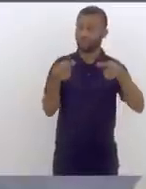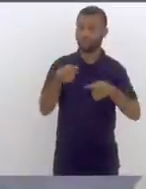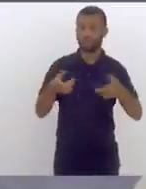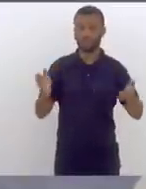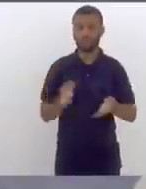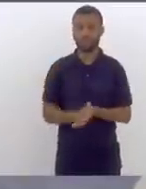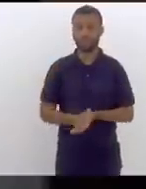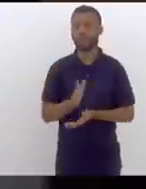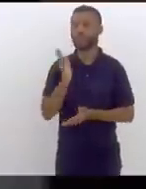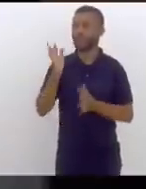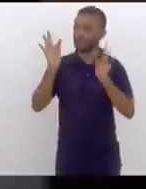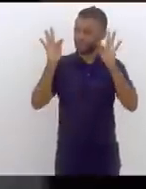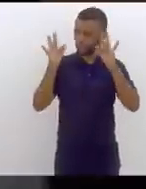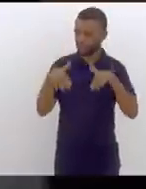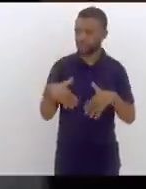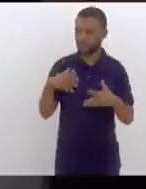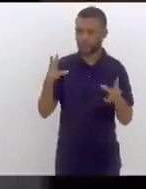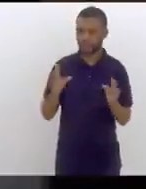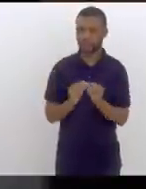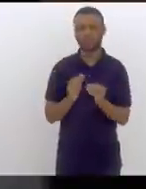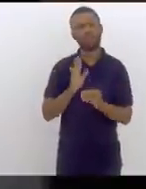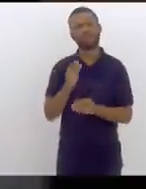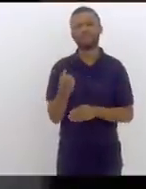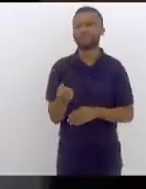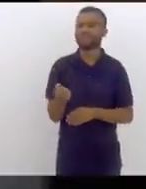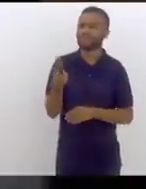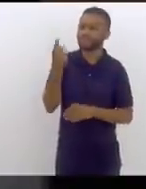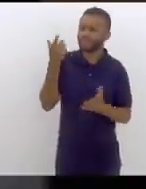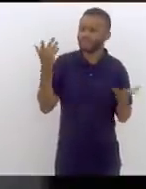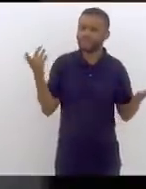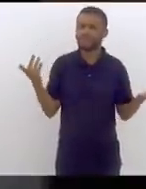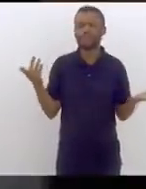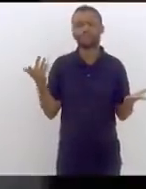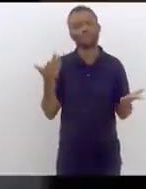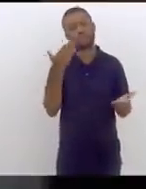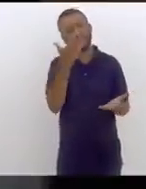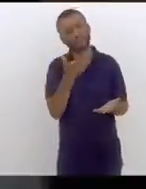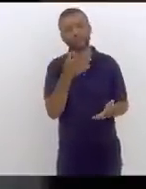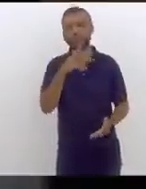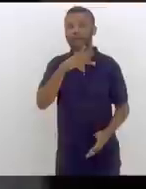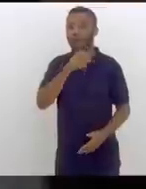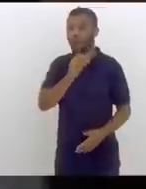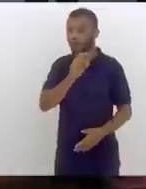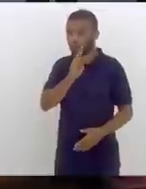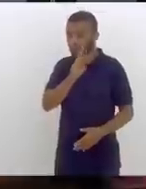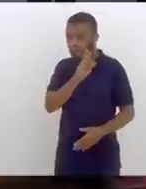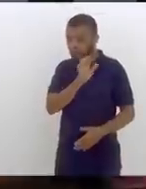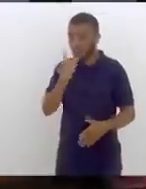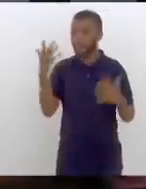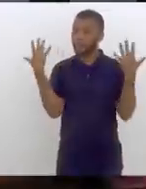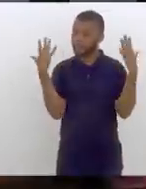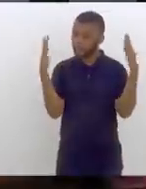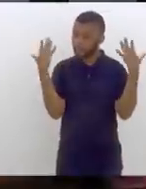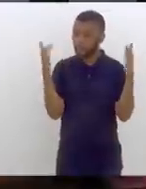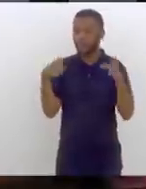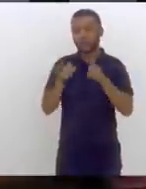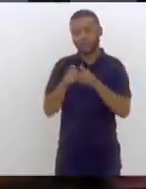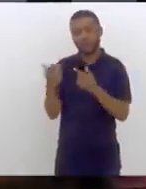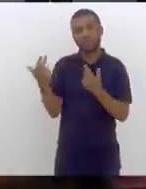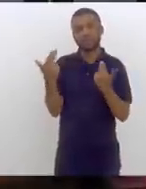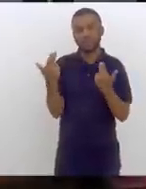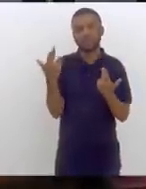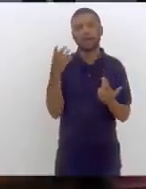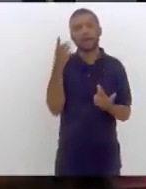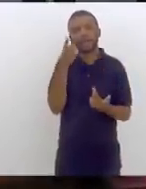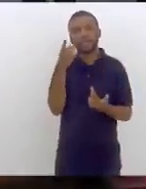já tô me encerrando agora engraçado Meu irmão Portugal parabéns né também vim candidato a deputado federal